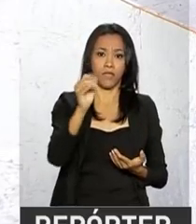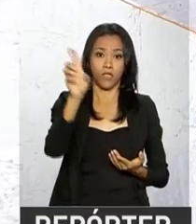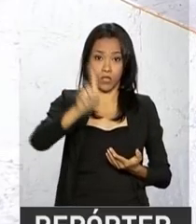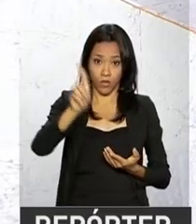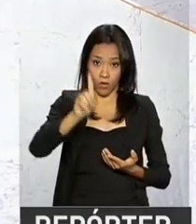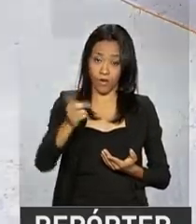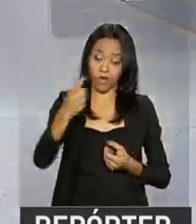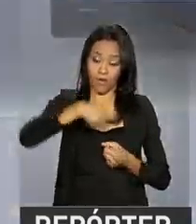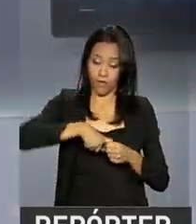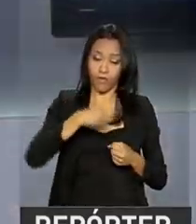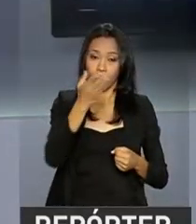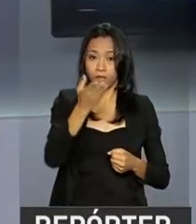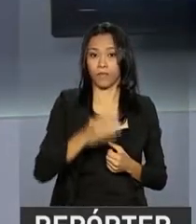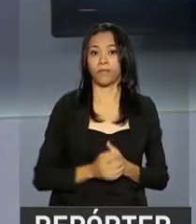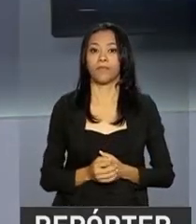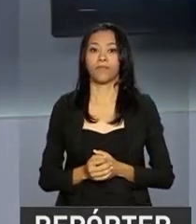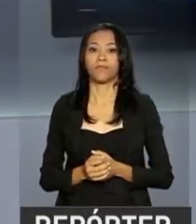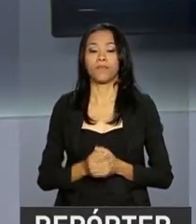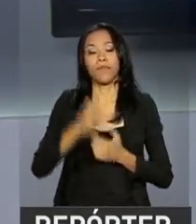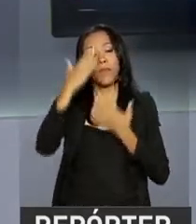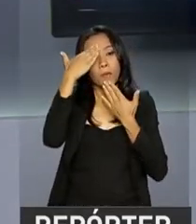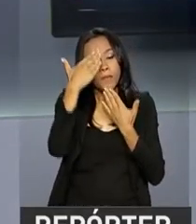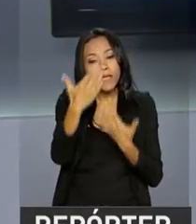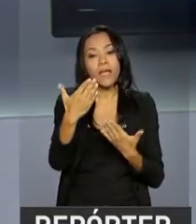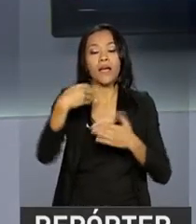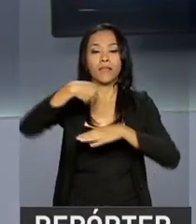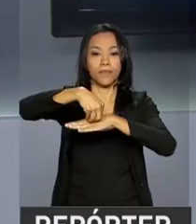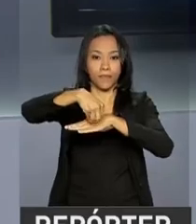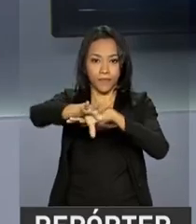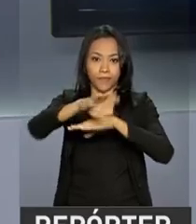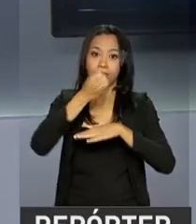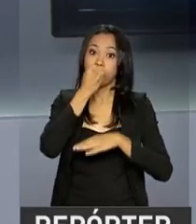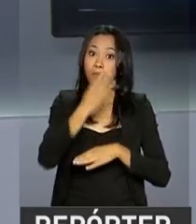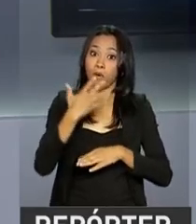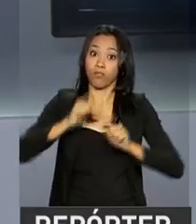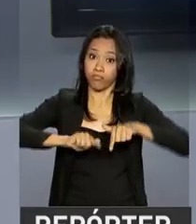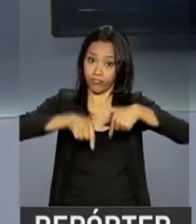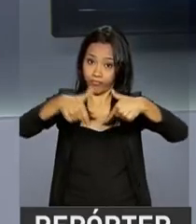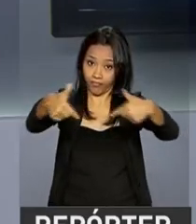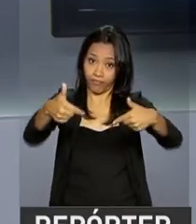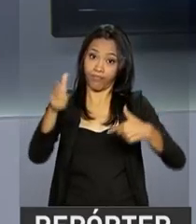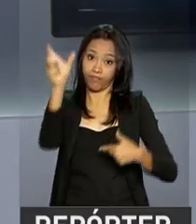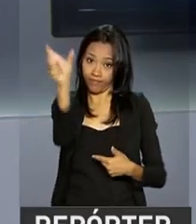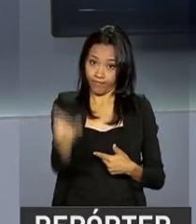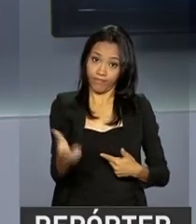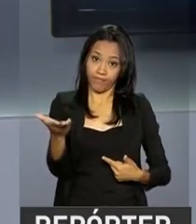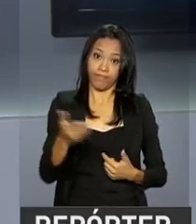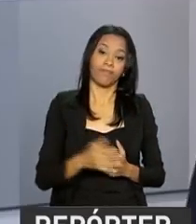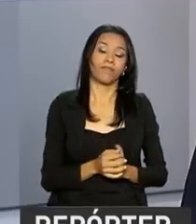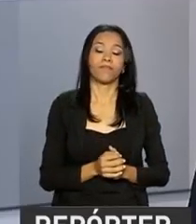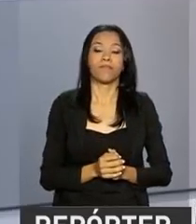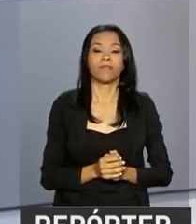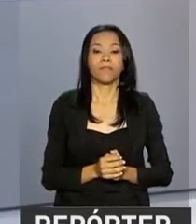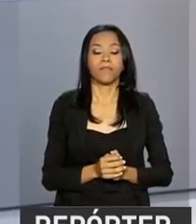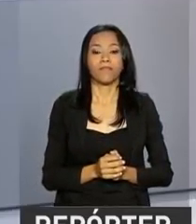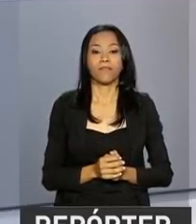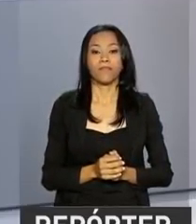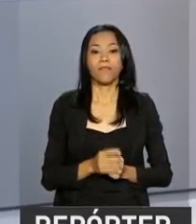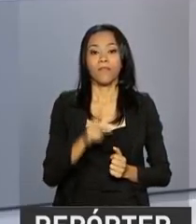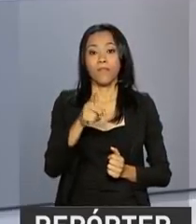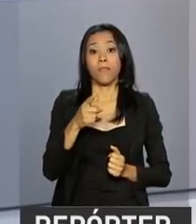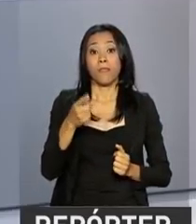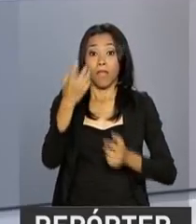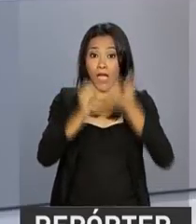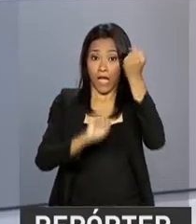3 bilhões de dólares. Eu volto com você, Thaísa. Muito obrigada, Mara, pelas informações. Bom trabalho aí nessa agenda do Planalto. A